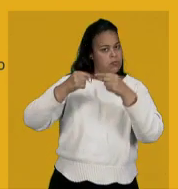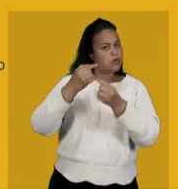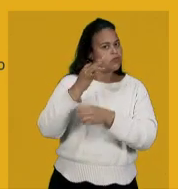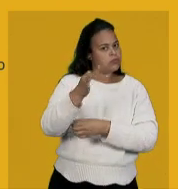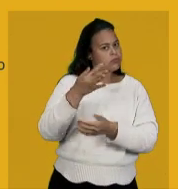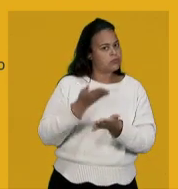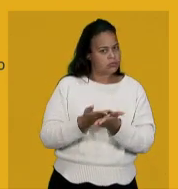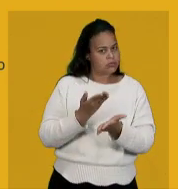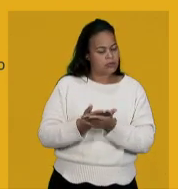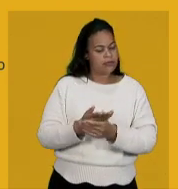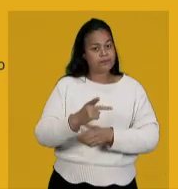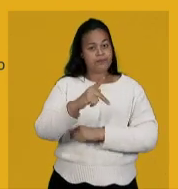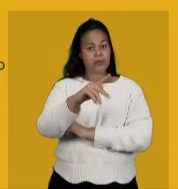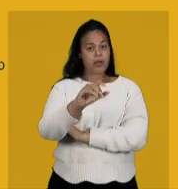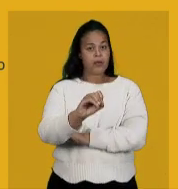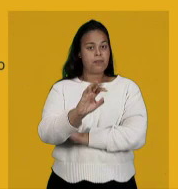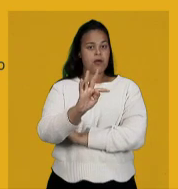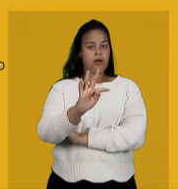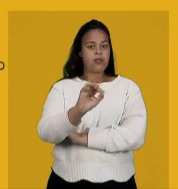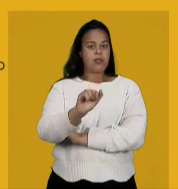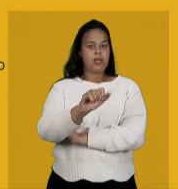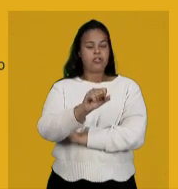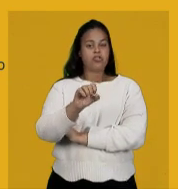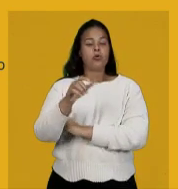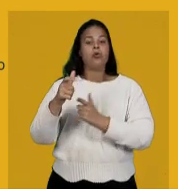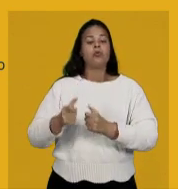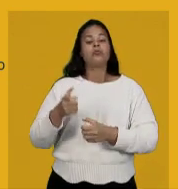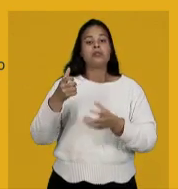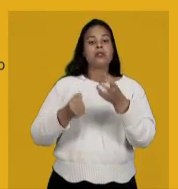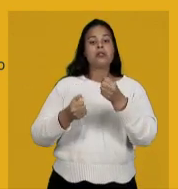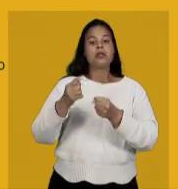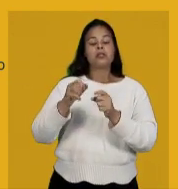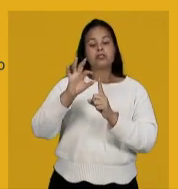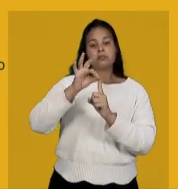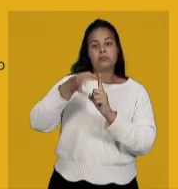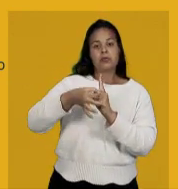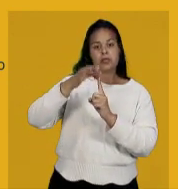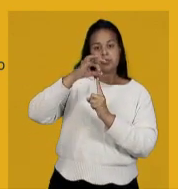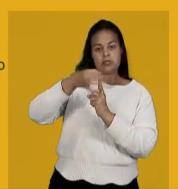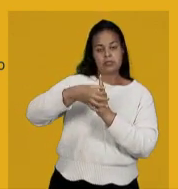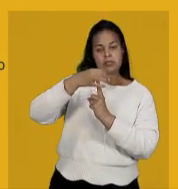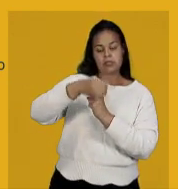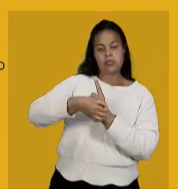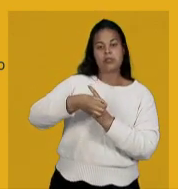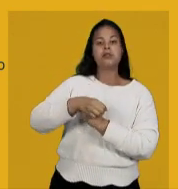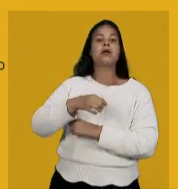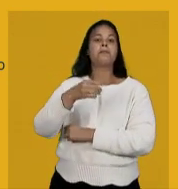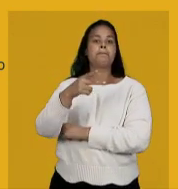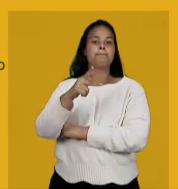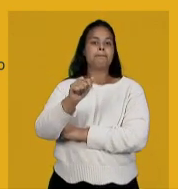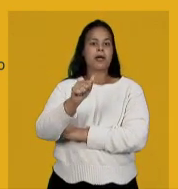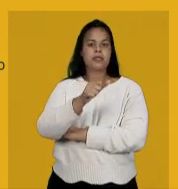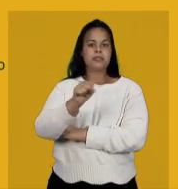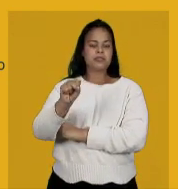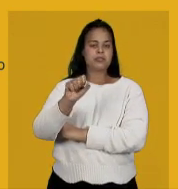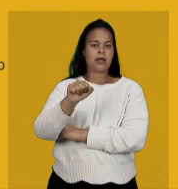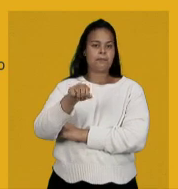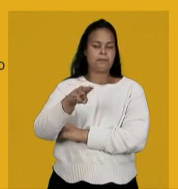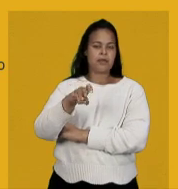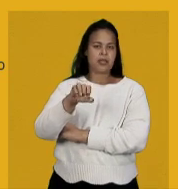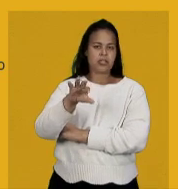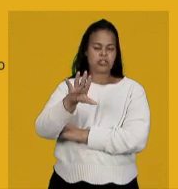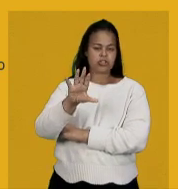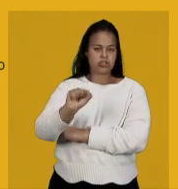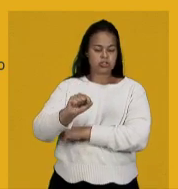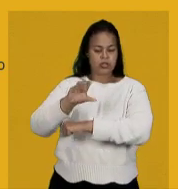O potássio, ele vai ser encontrado no leite, banana, ameixa e passas. A função dos nervos